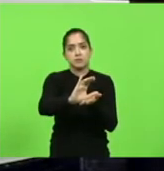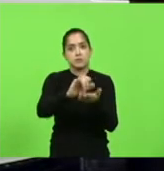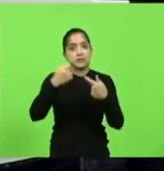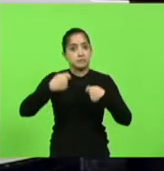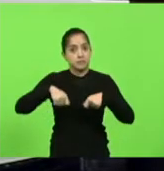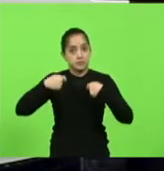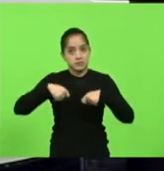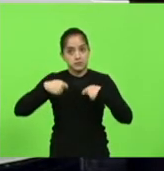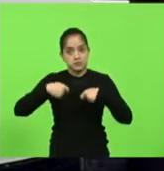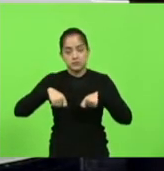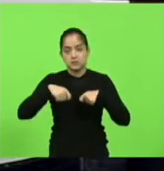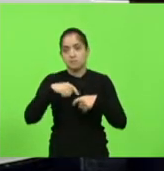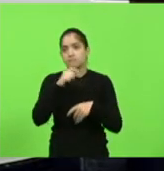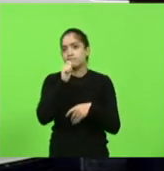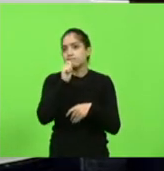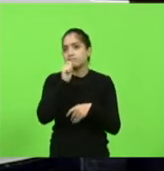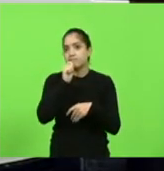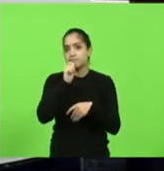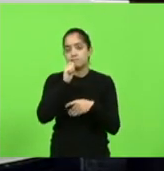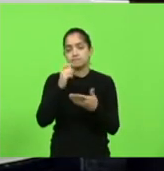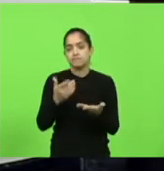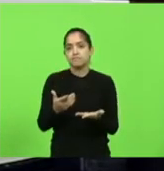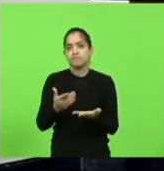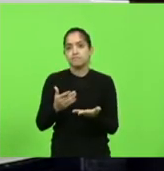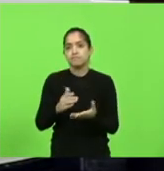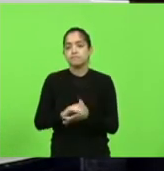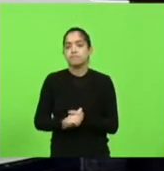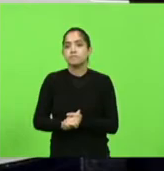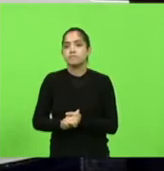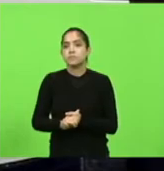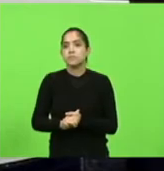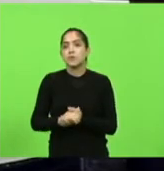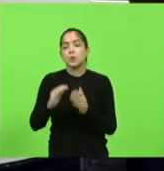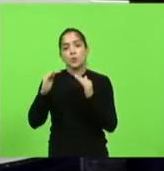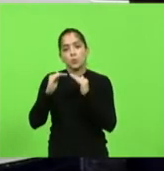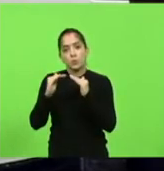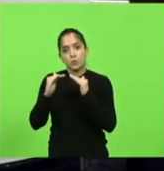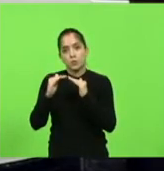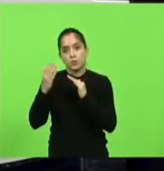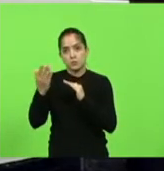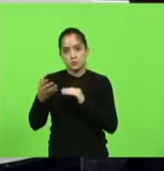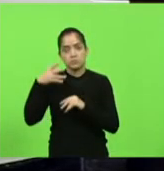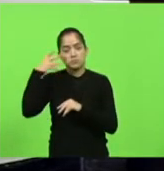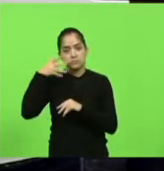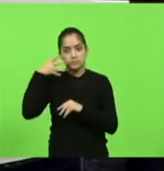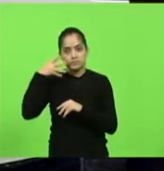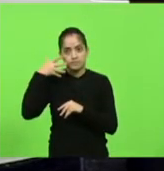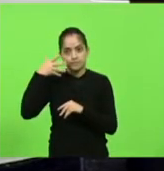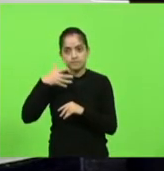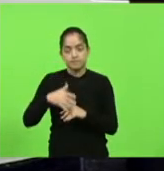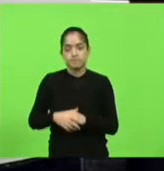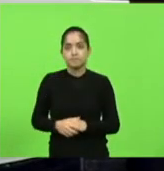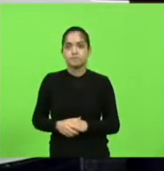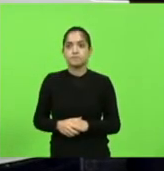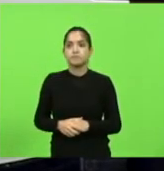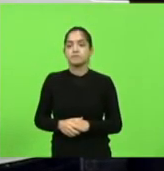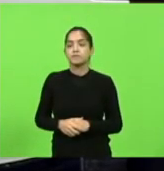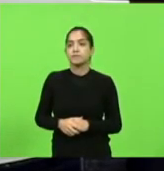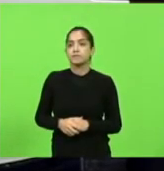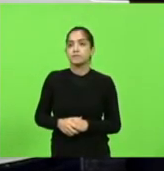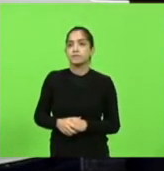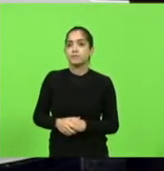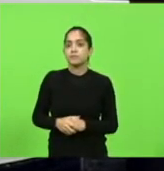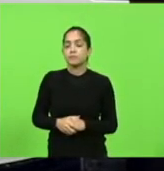estar recebendo do governo federal. Então, concordo também nesse ponto.